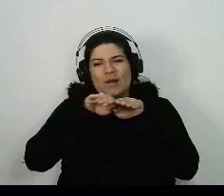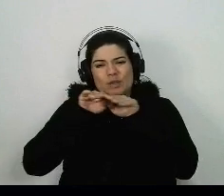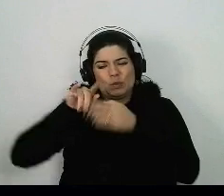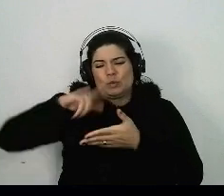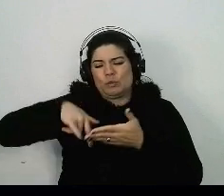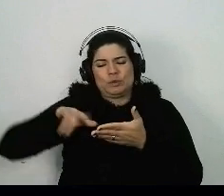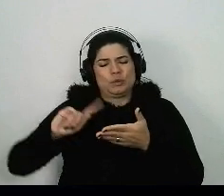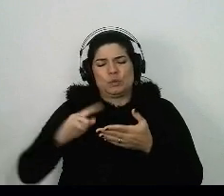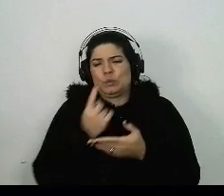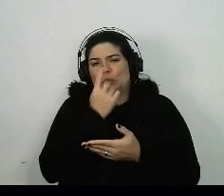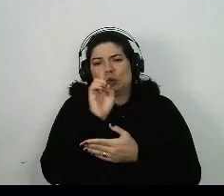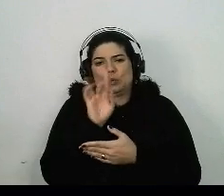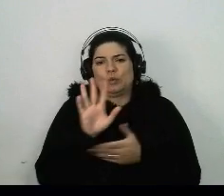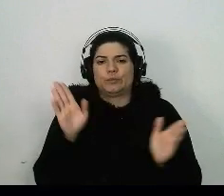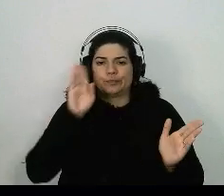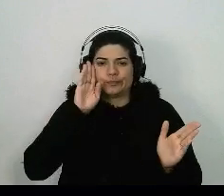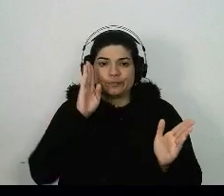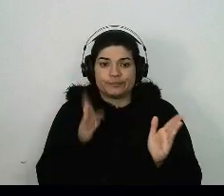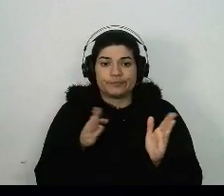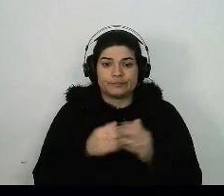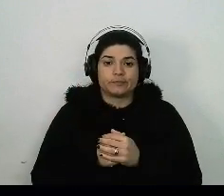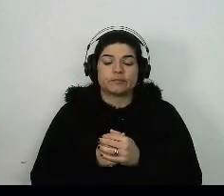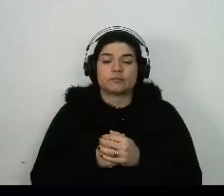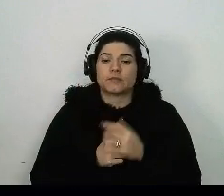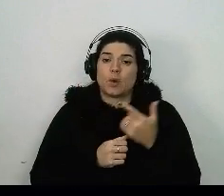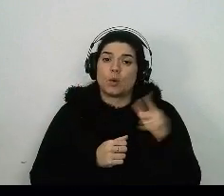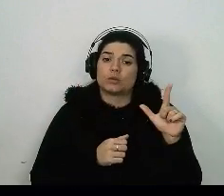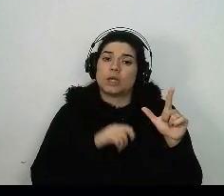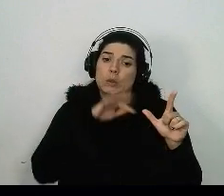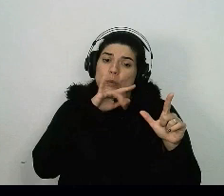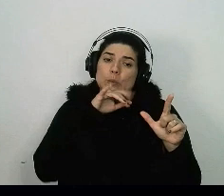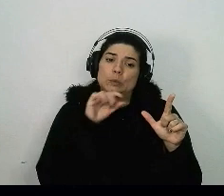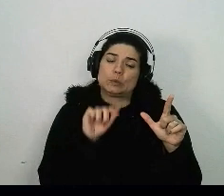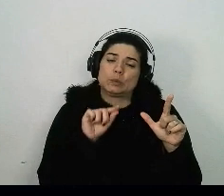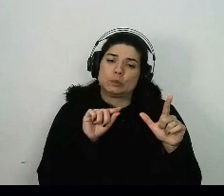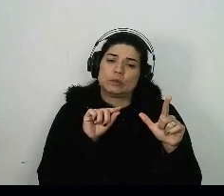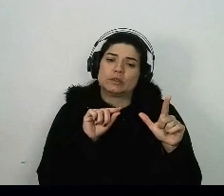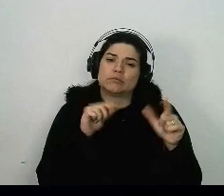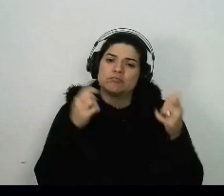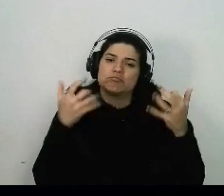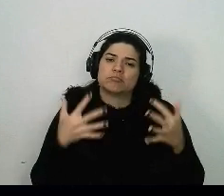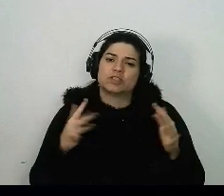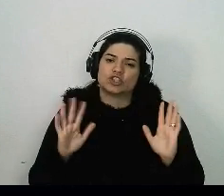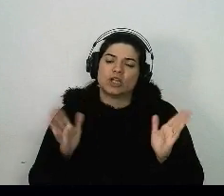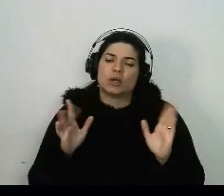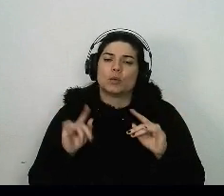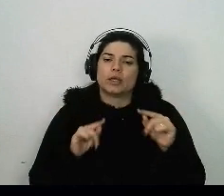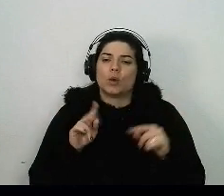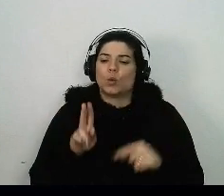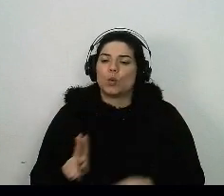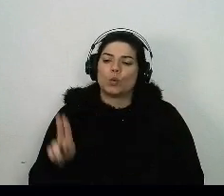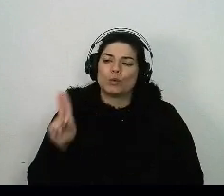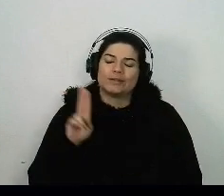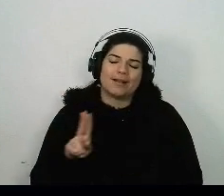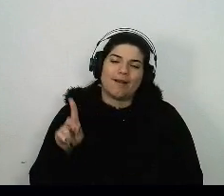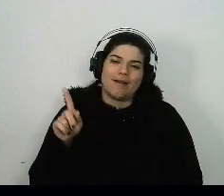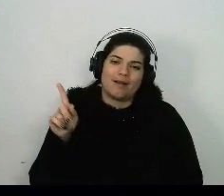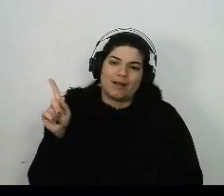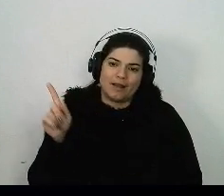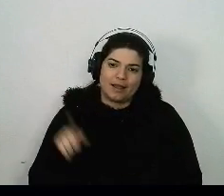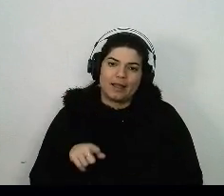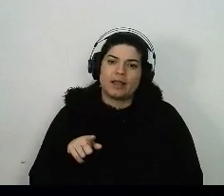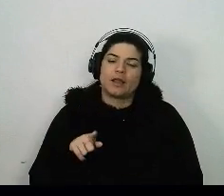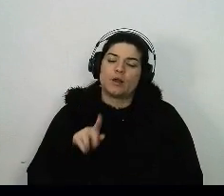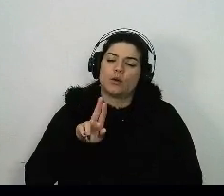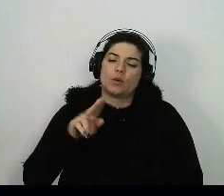A parte contra, né, foi o que eu comentei, que foi principalmente a utilização de update com